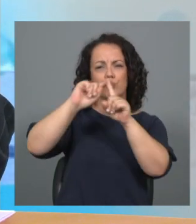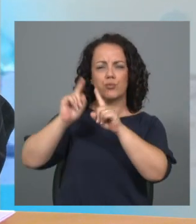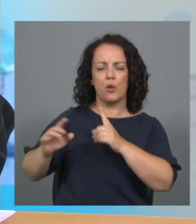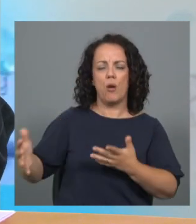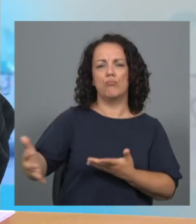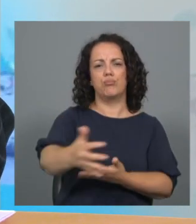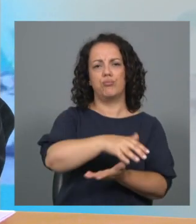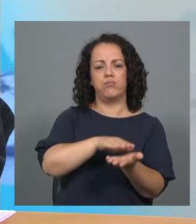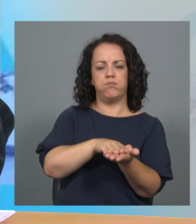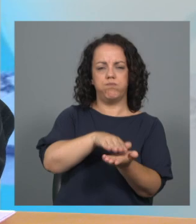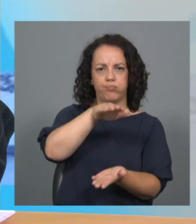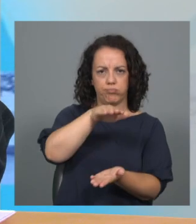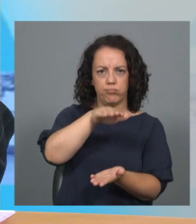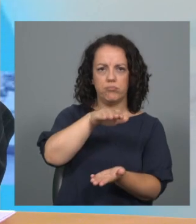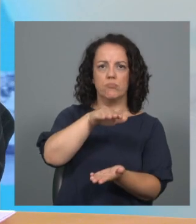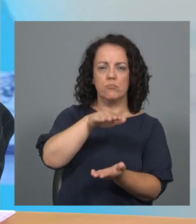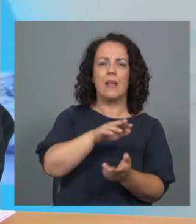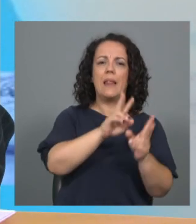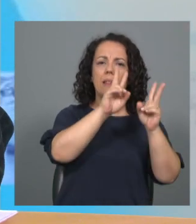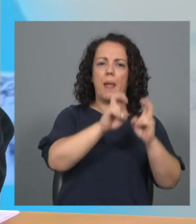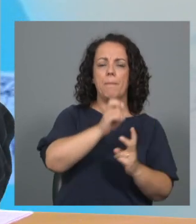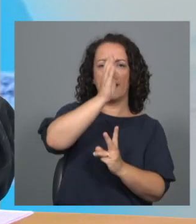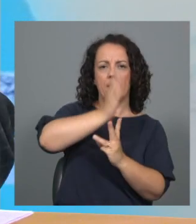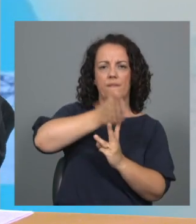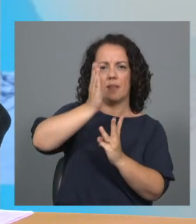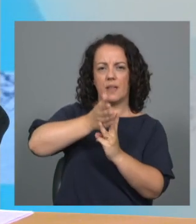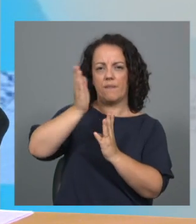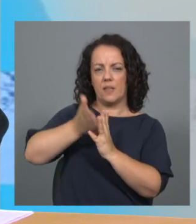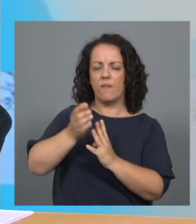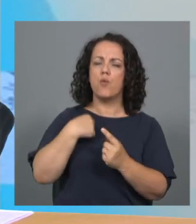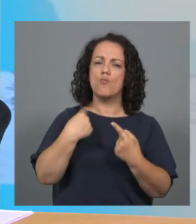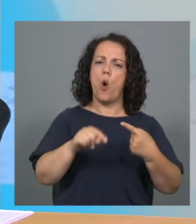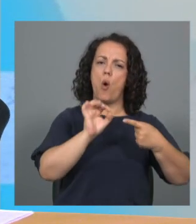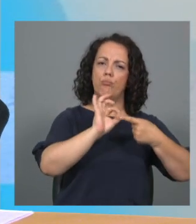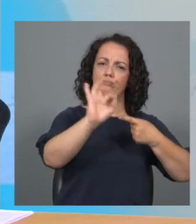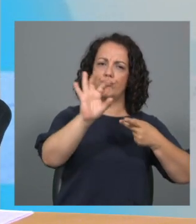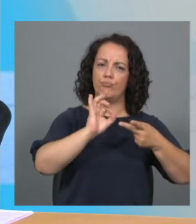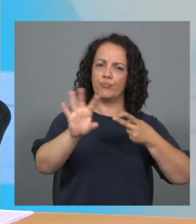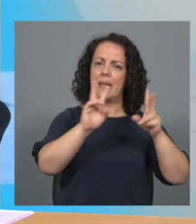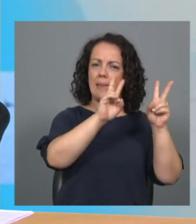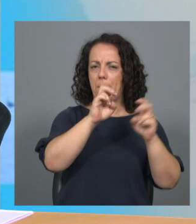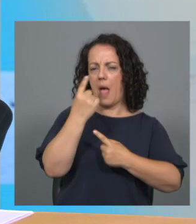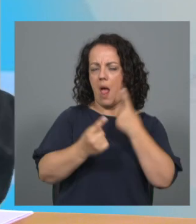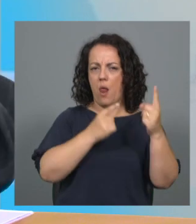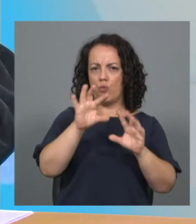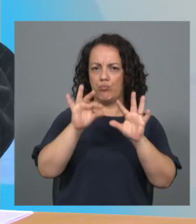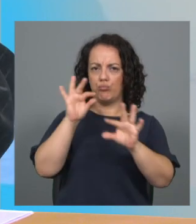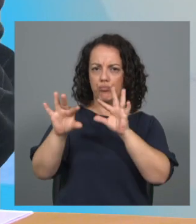está subdividida em vários temas que eu vou só ler e apresentar, alguns que me